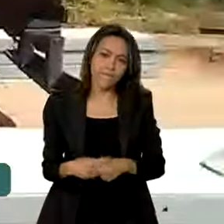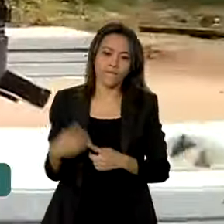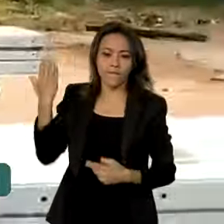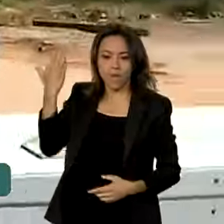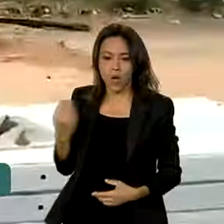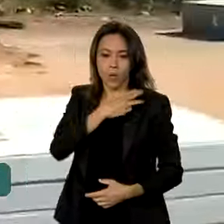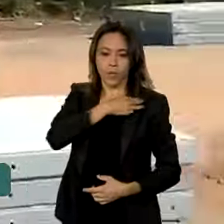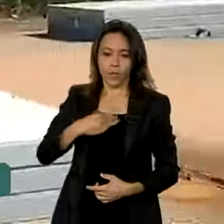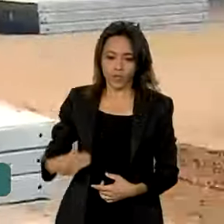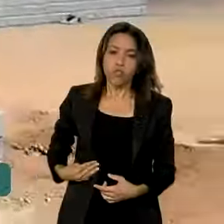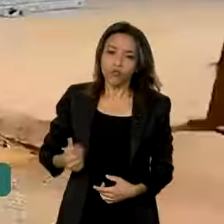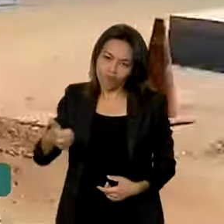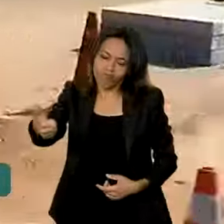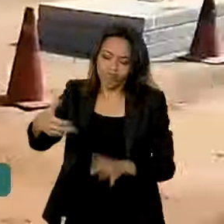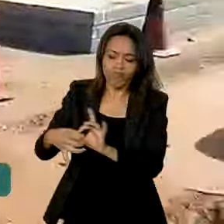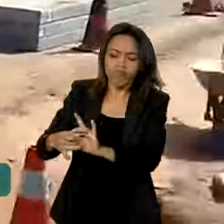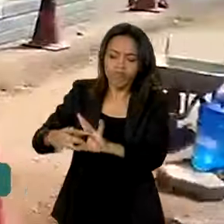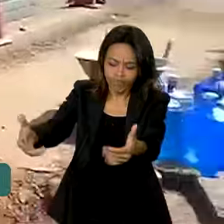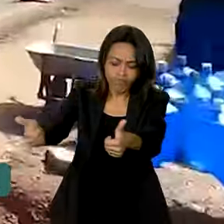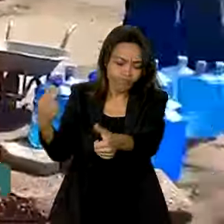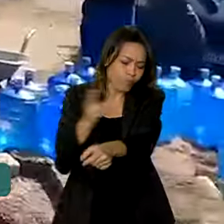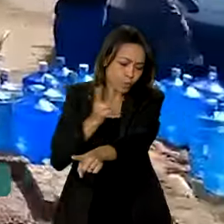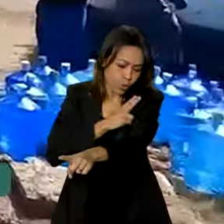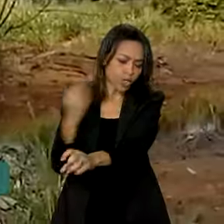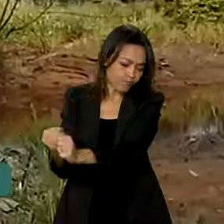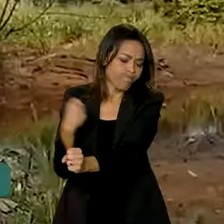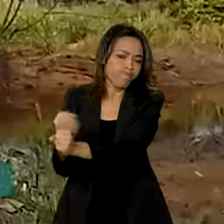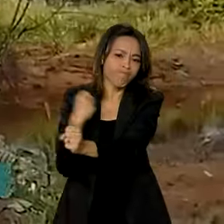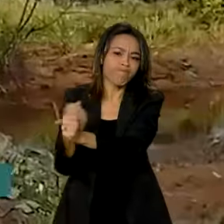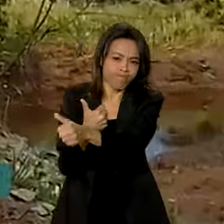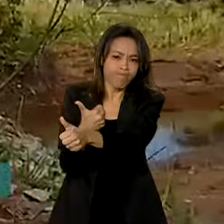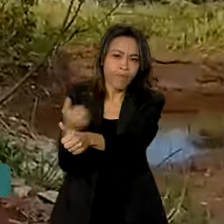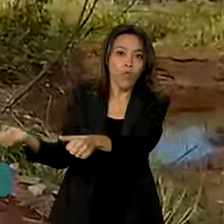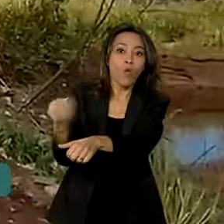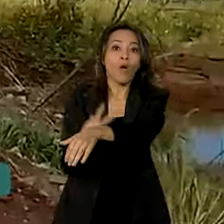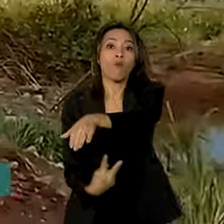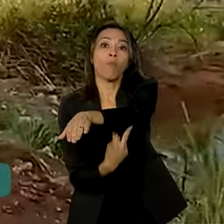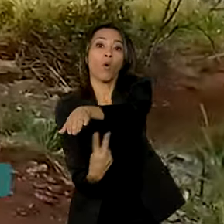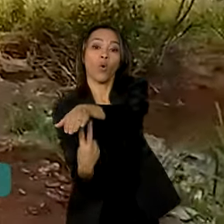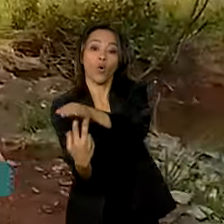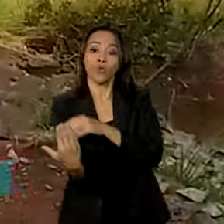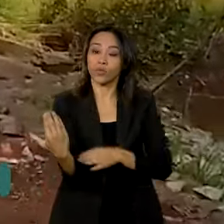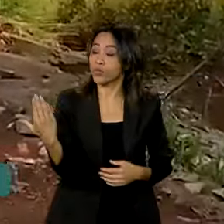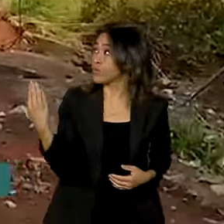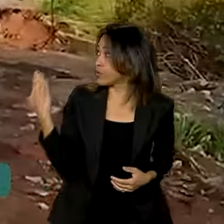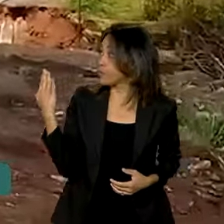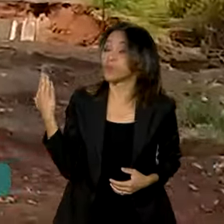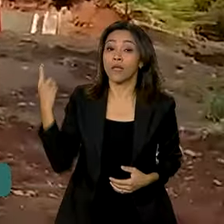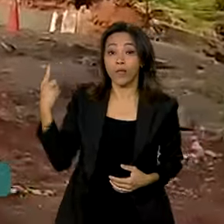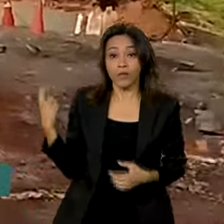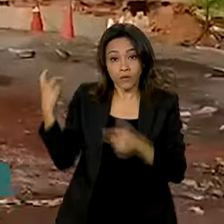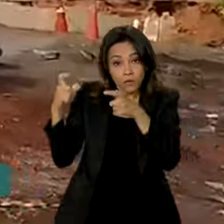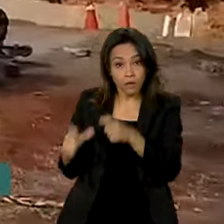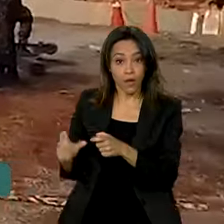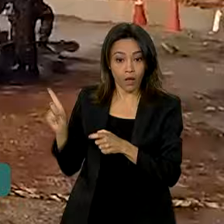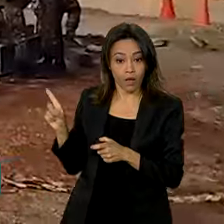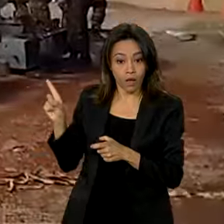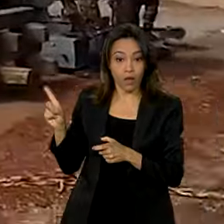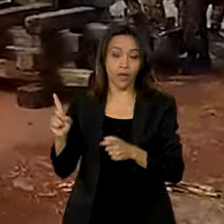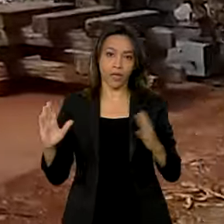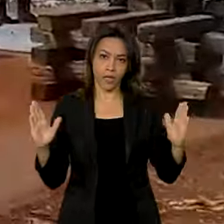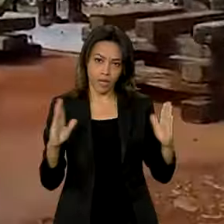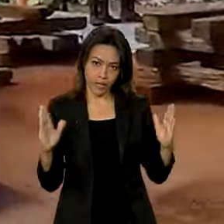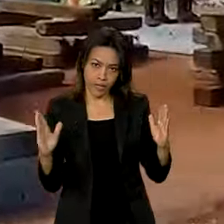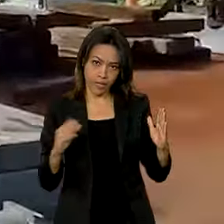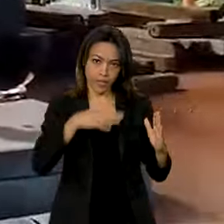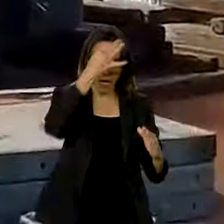Filho, autorizou as obras emergenciais de construção da nova ponte do Rio Cai, na BR-116, entre Caxias do